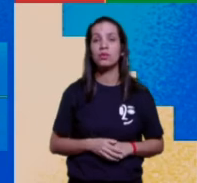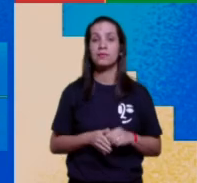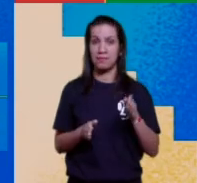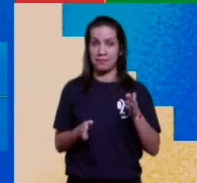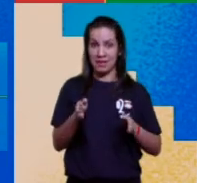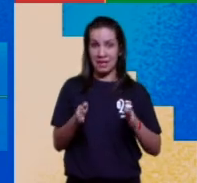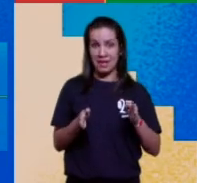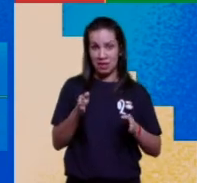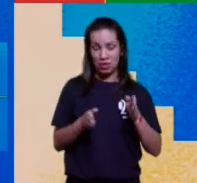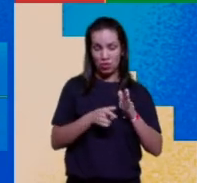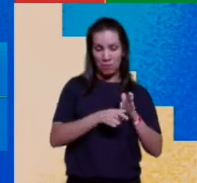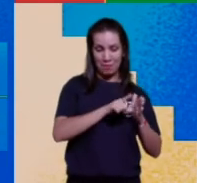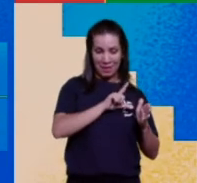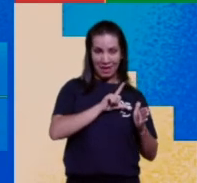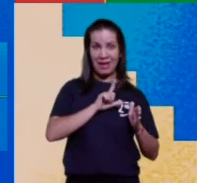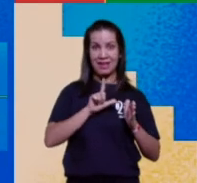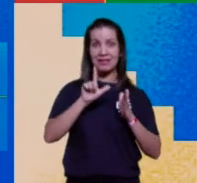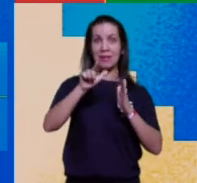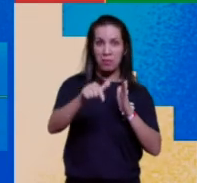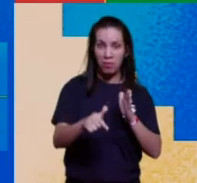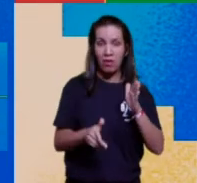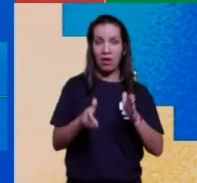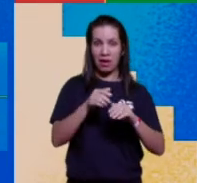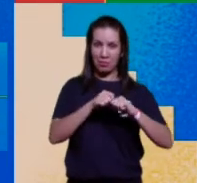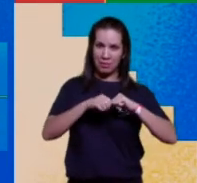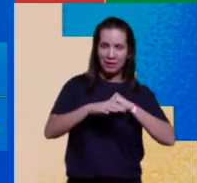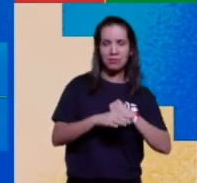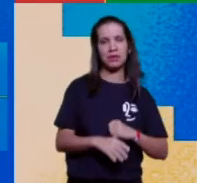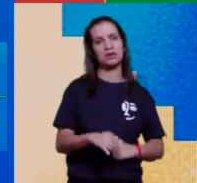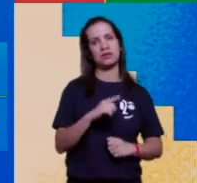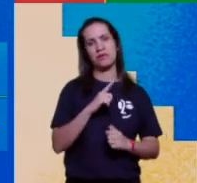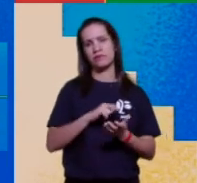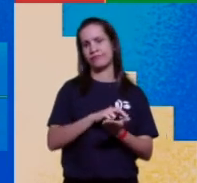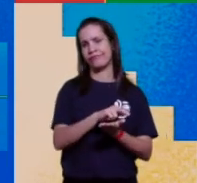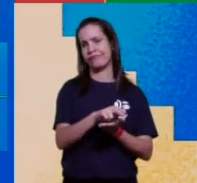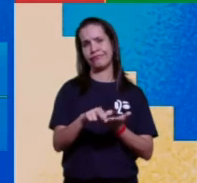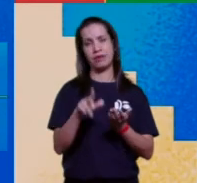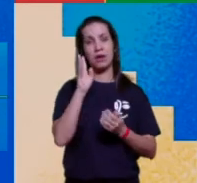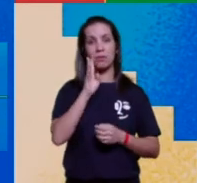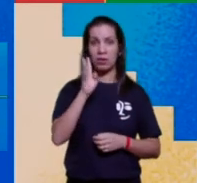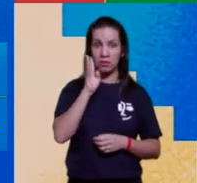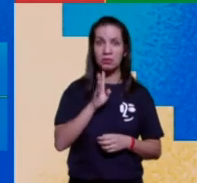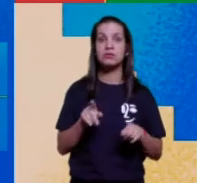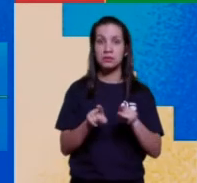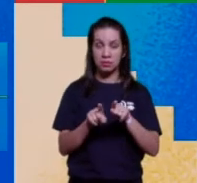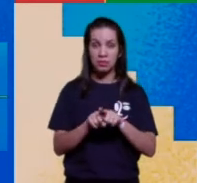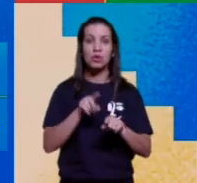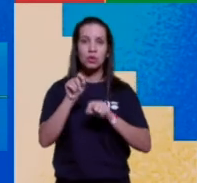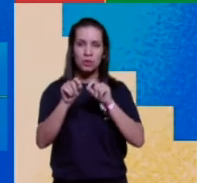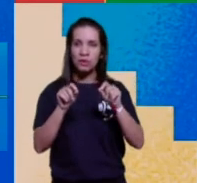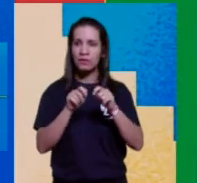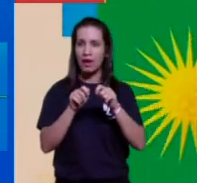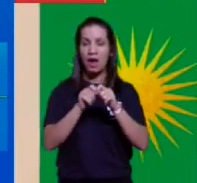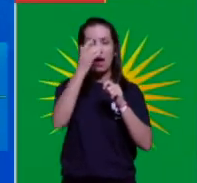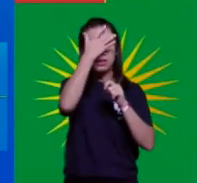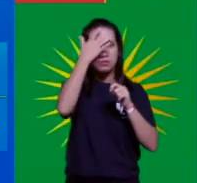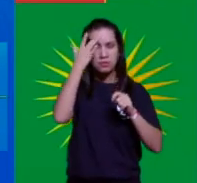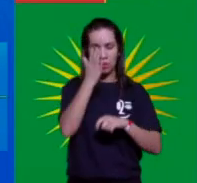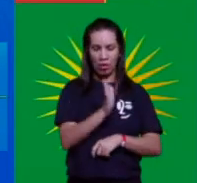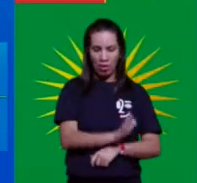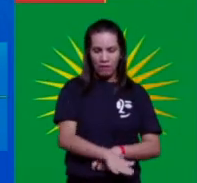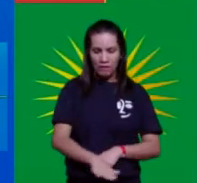aqui pré e durante pandemia, a gente fez muita coisa bacana, especialmente, né, a gente procurou deixar o público